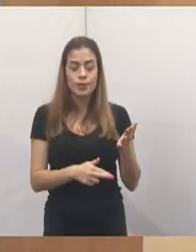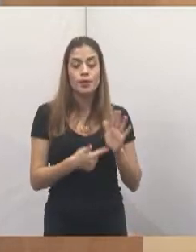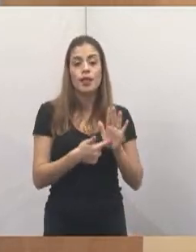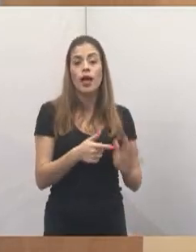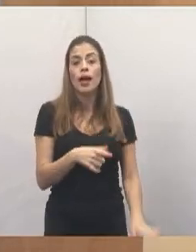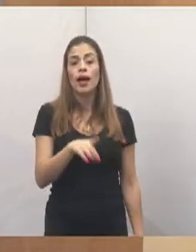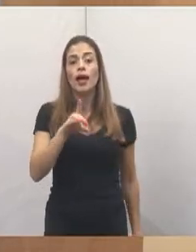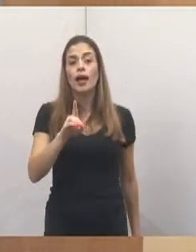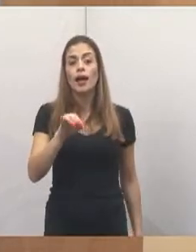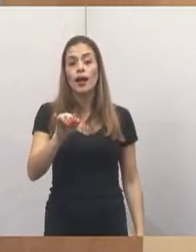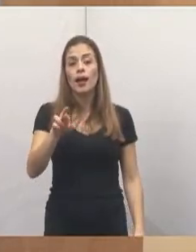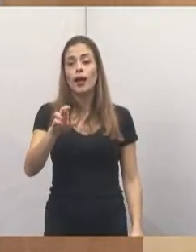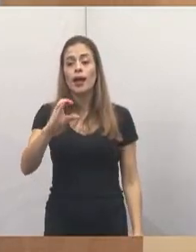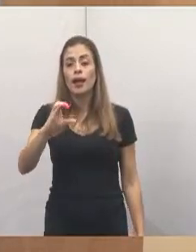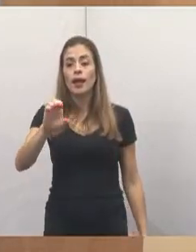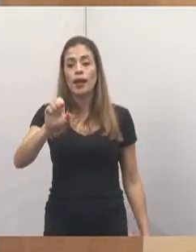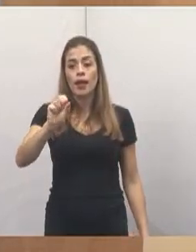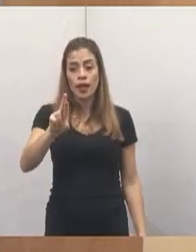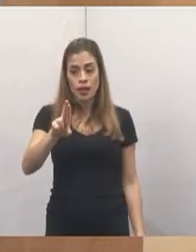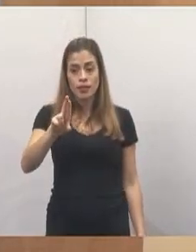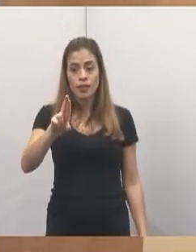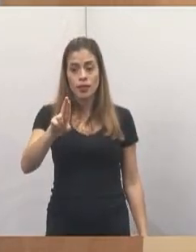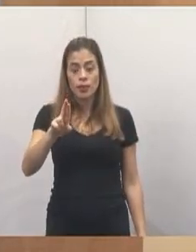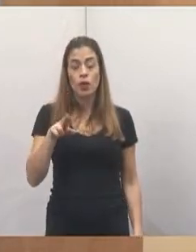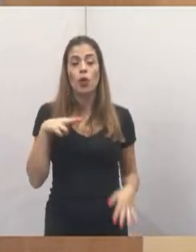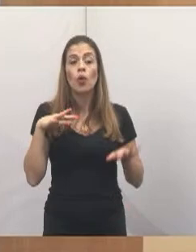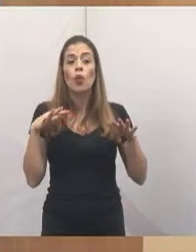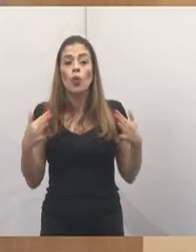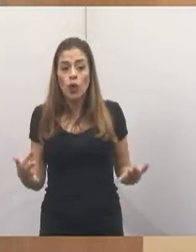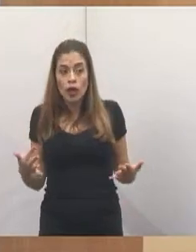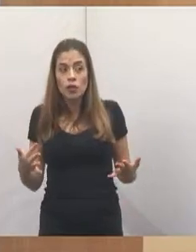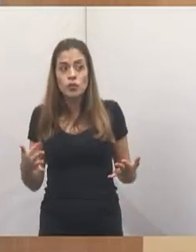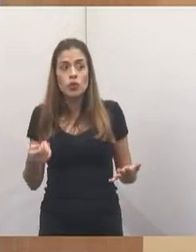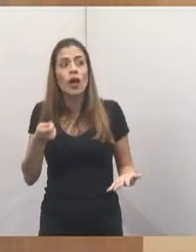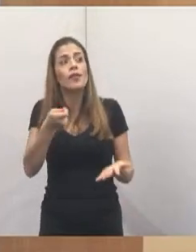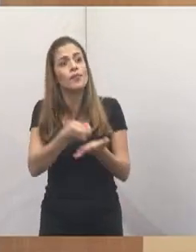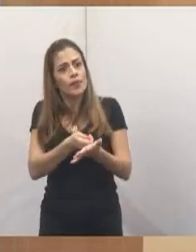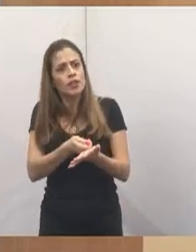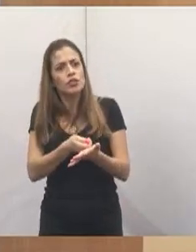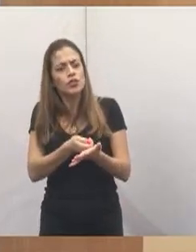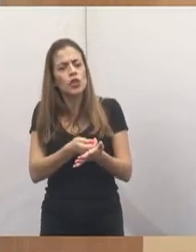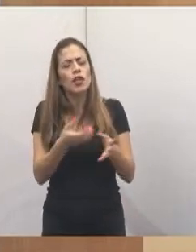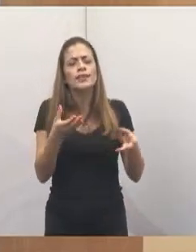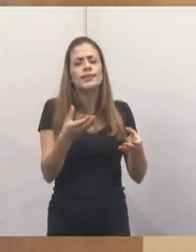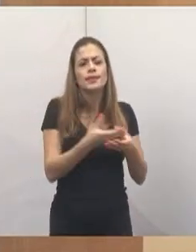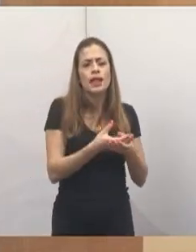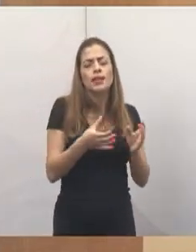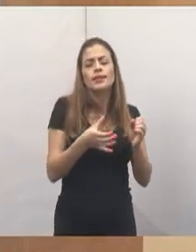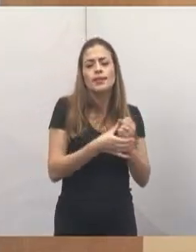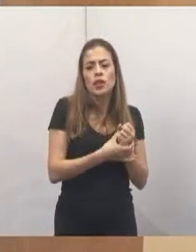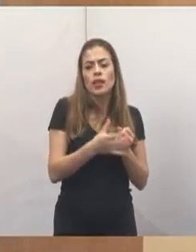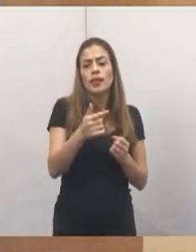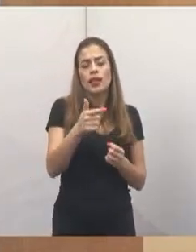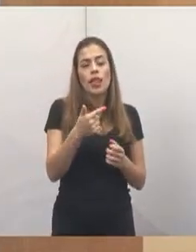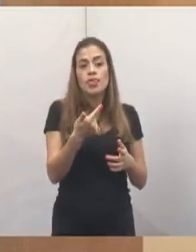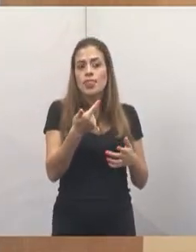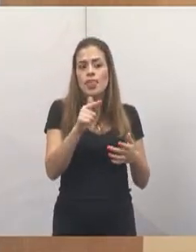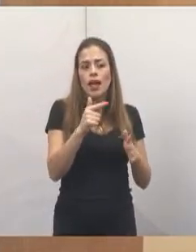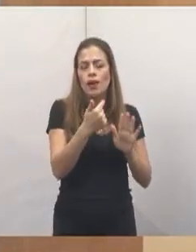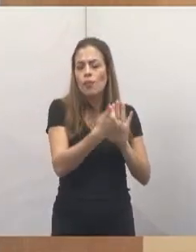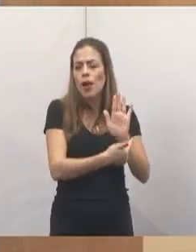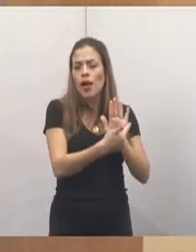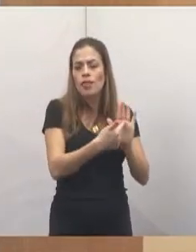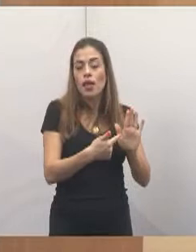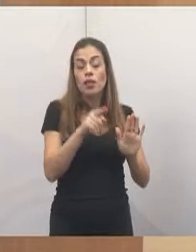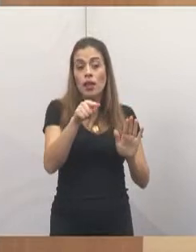Mascarenhas, quando vai lá e defende um segurado que teve um benefício injustamente negado, o doutor Dirceu está